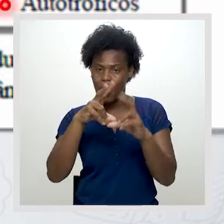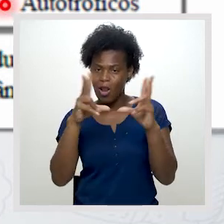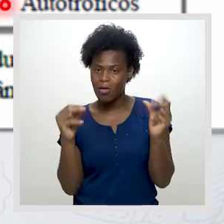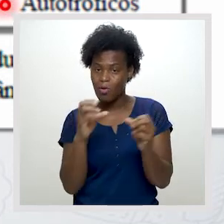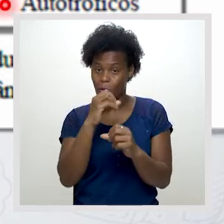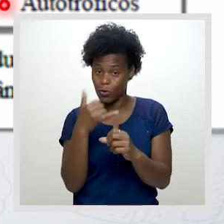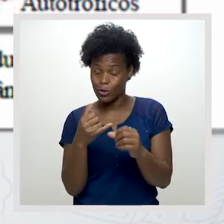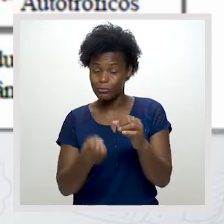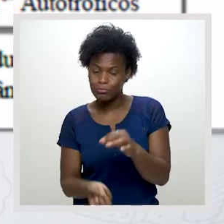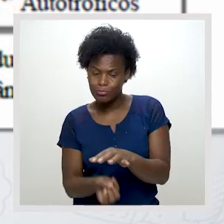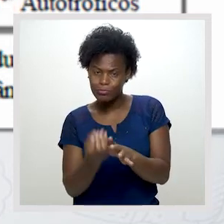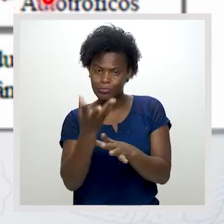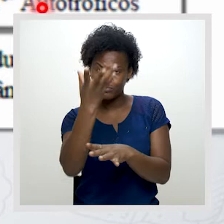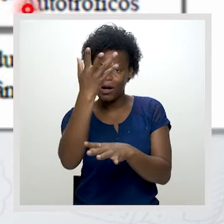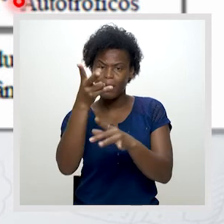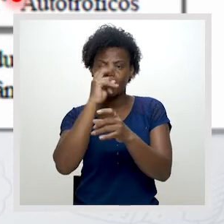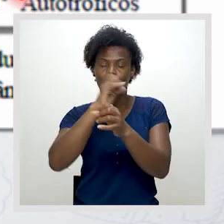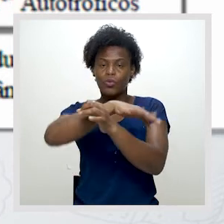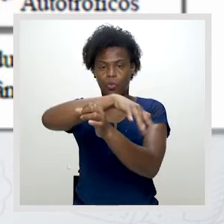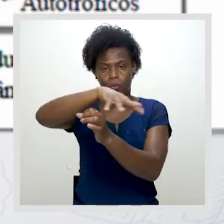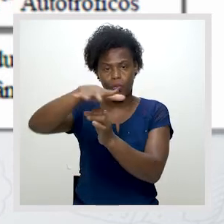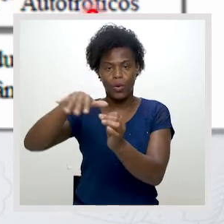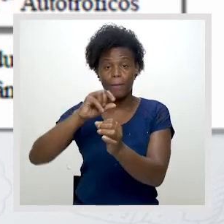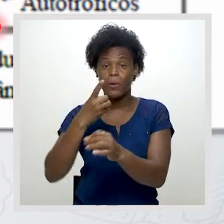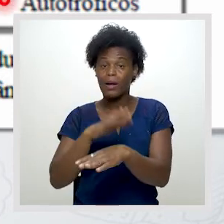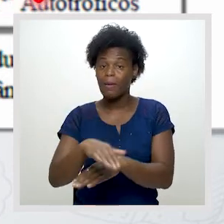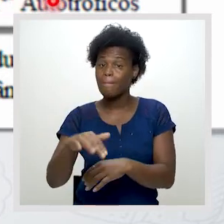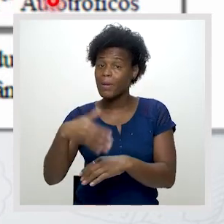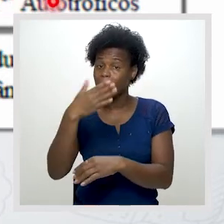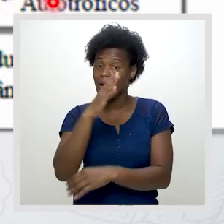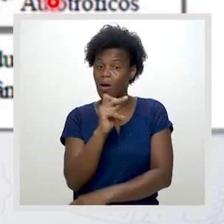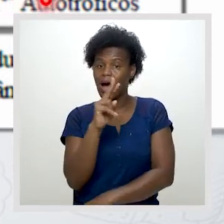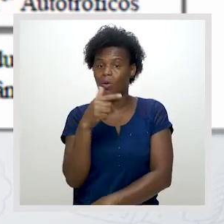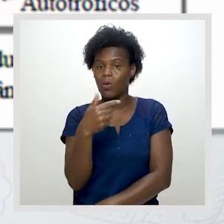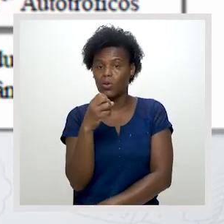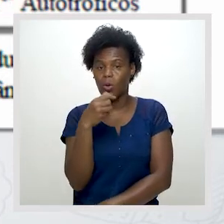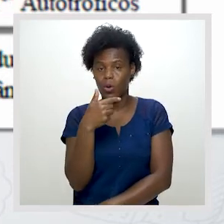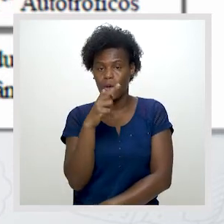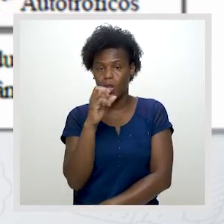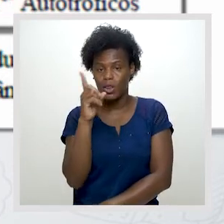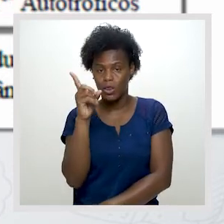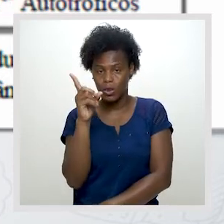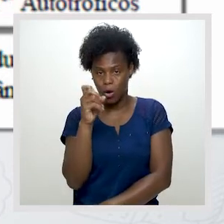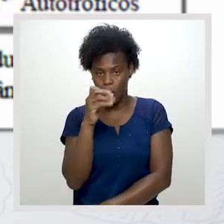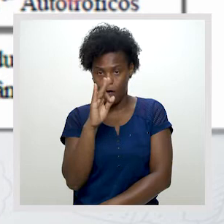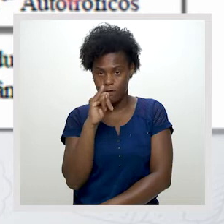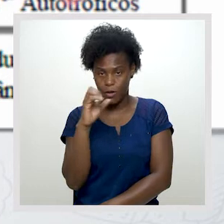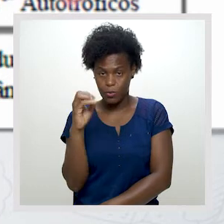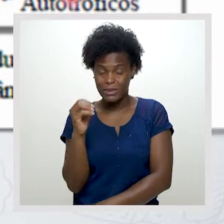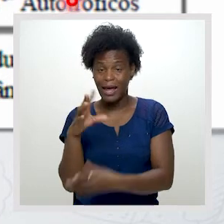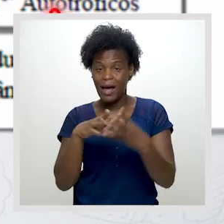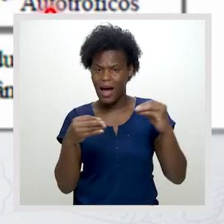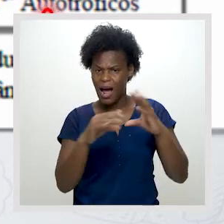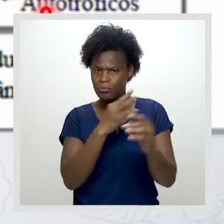Então, graças a esses primeiros autotróficos, que eram algas azuis, que fez com que